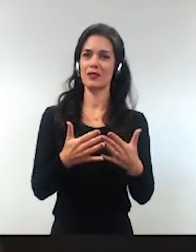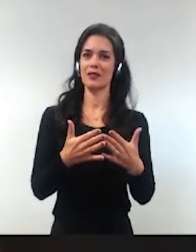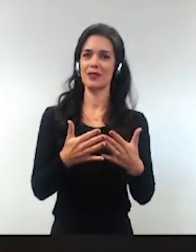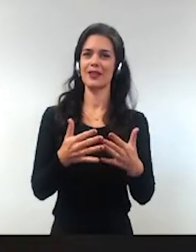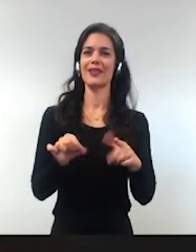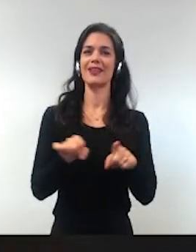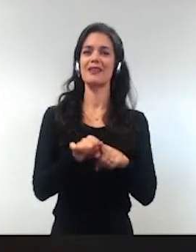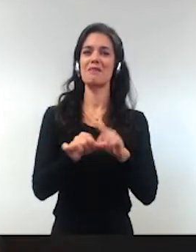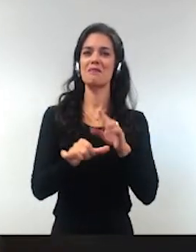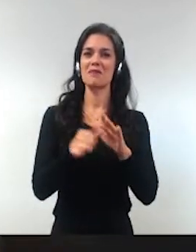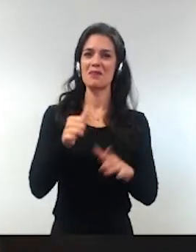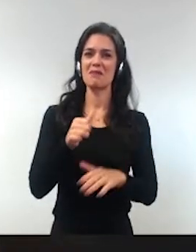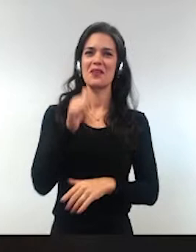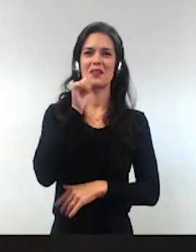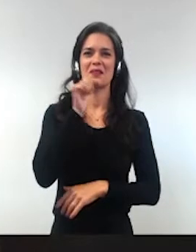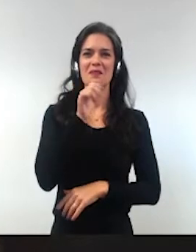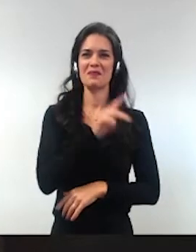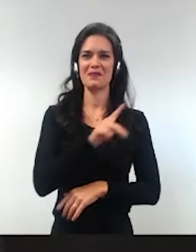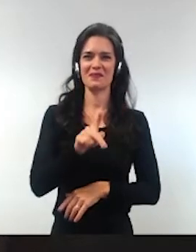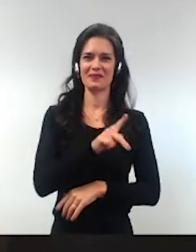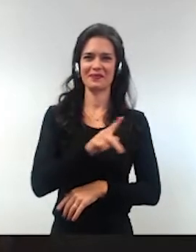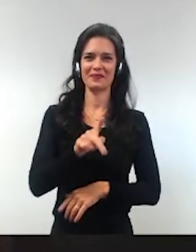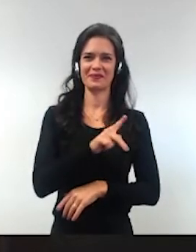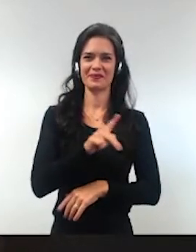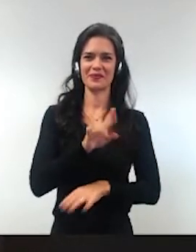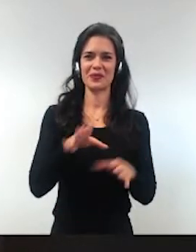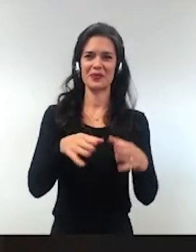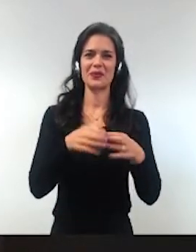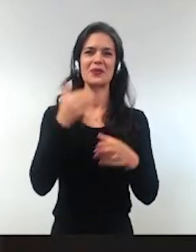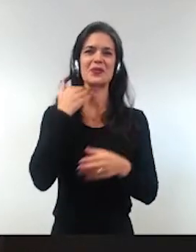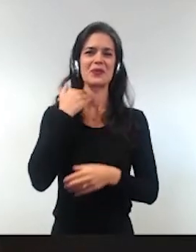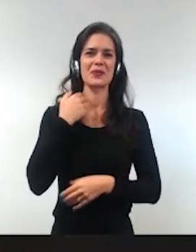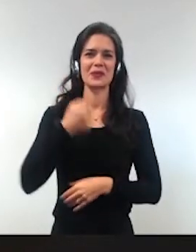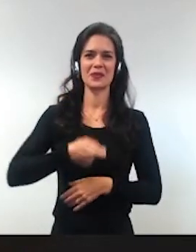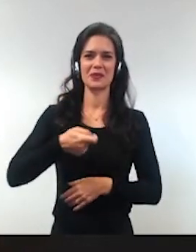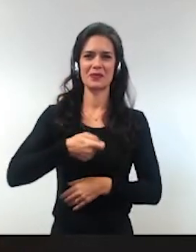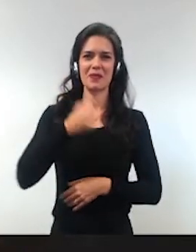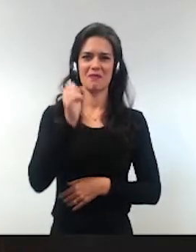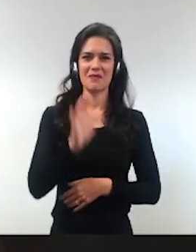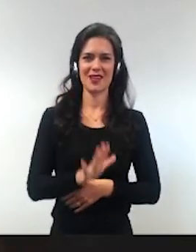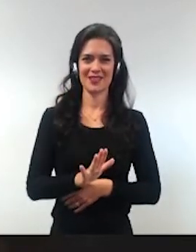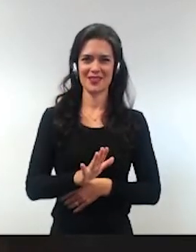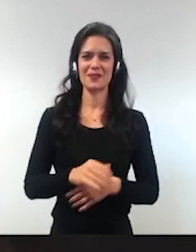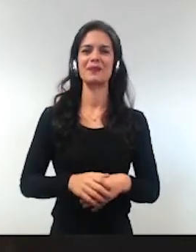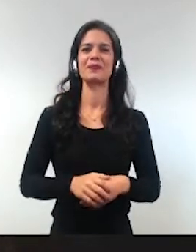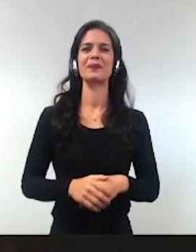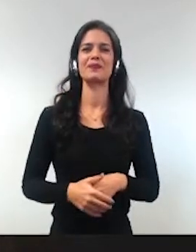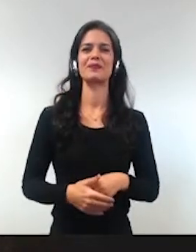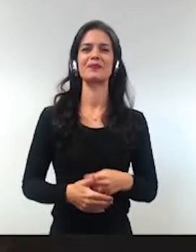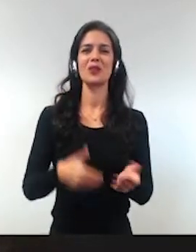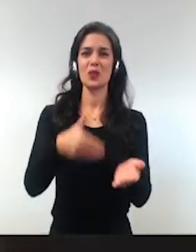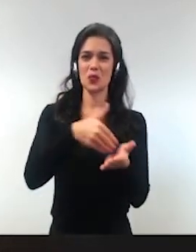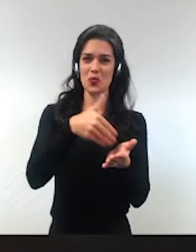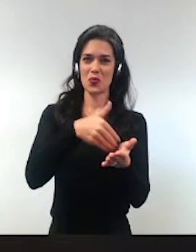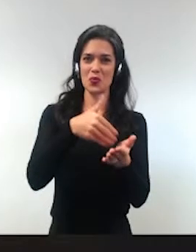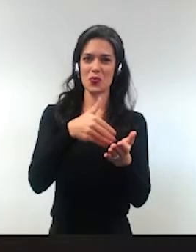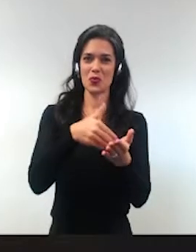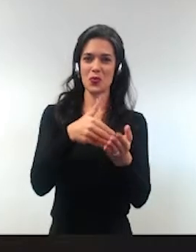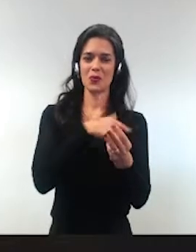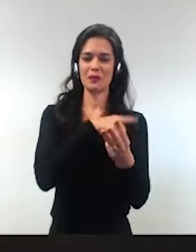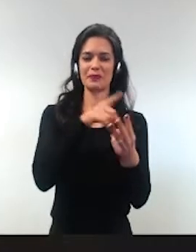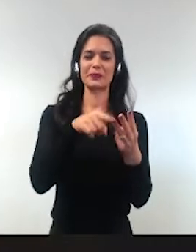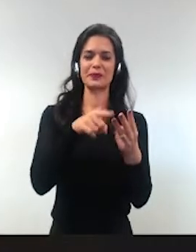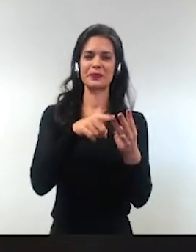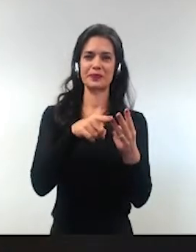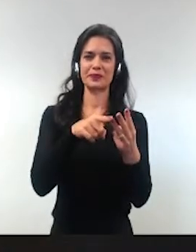a primeira mulher presidente da Associação dos Magistrados do Brasil. E, por último, mas não menos importante,